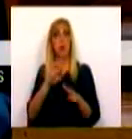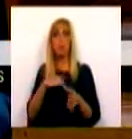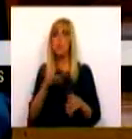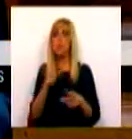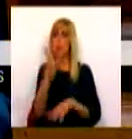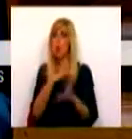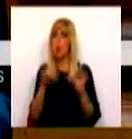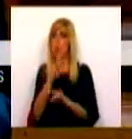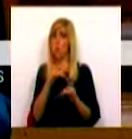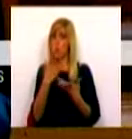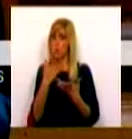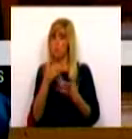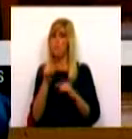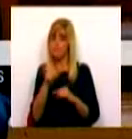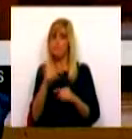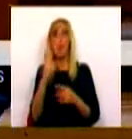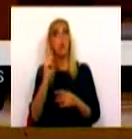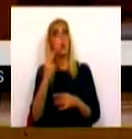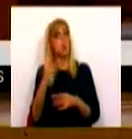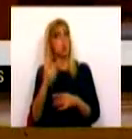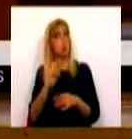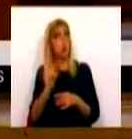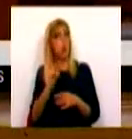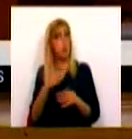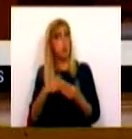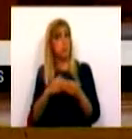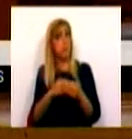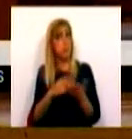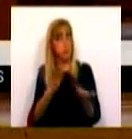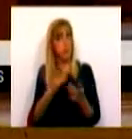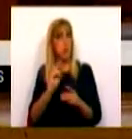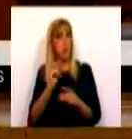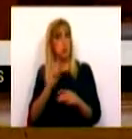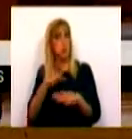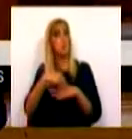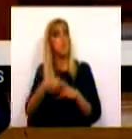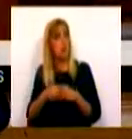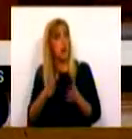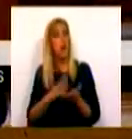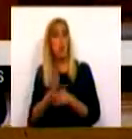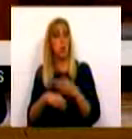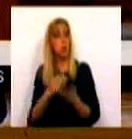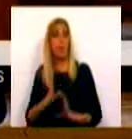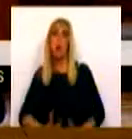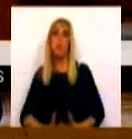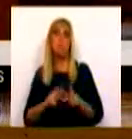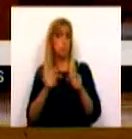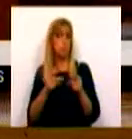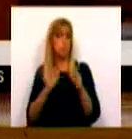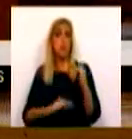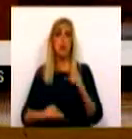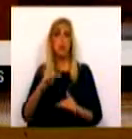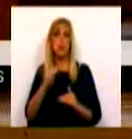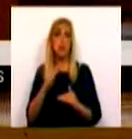ano consecutivo. Nos anos subsequentes continuará a prosperar e a crescer de forma